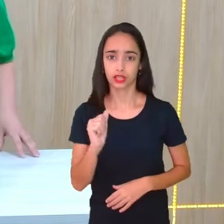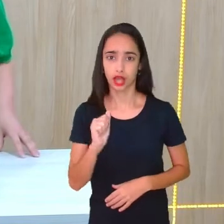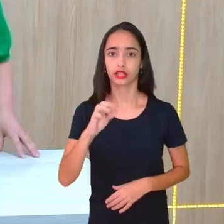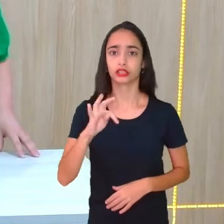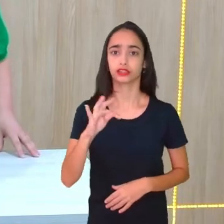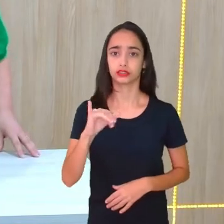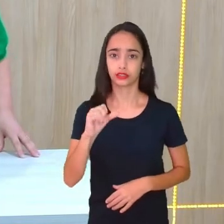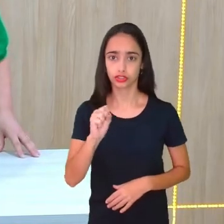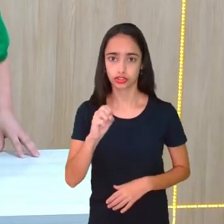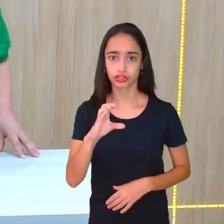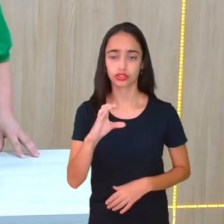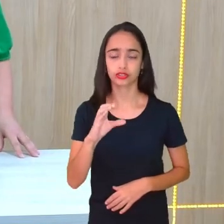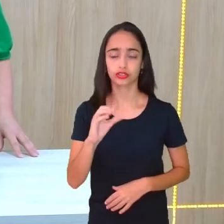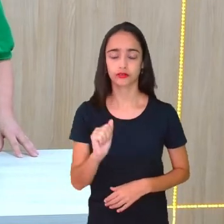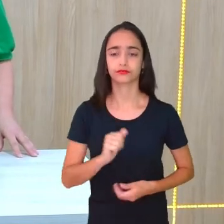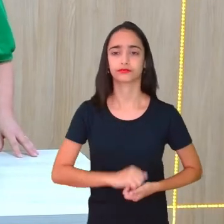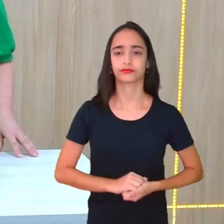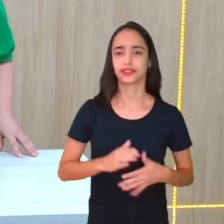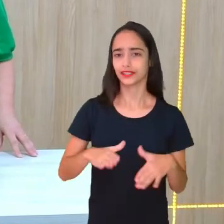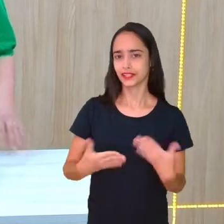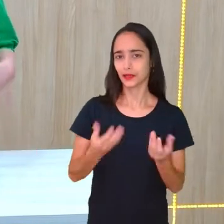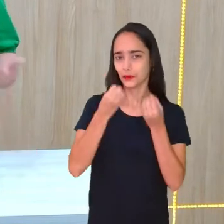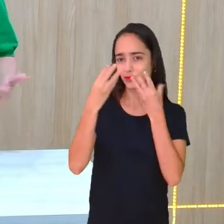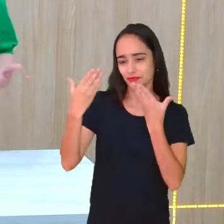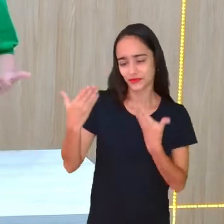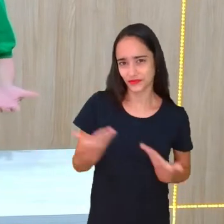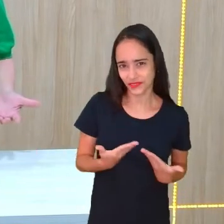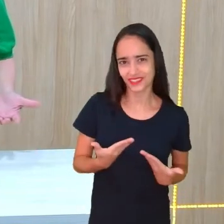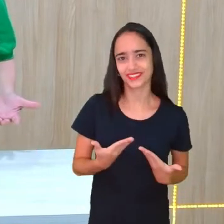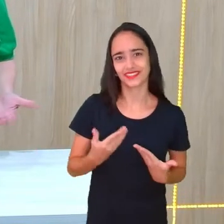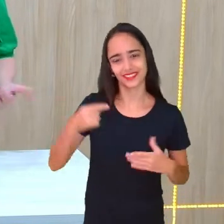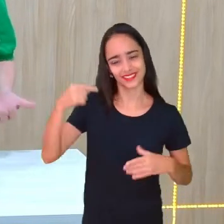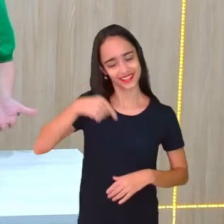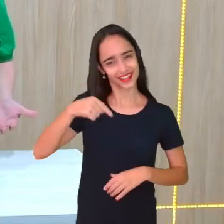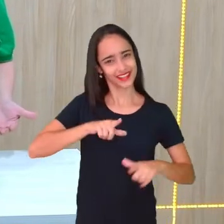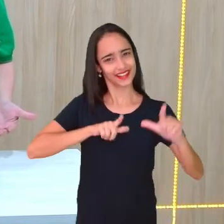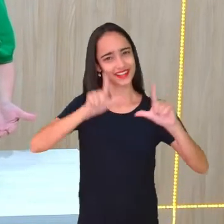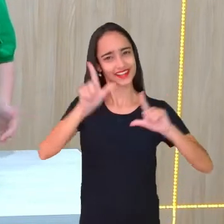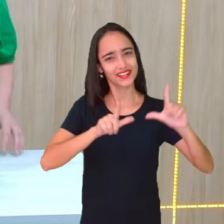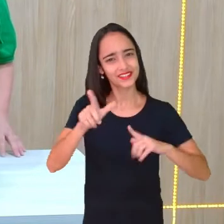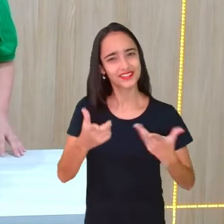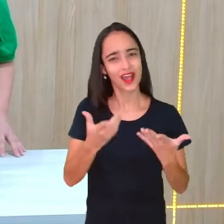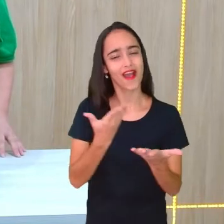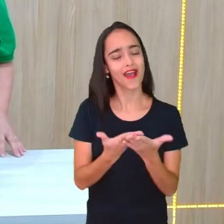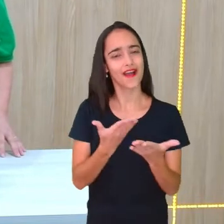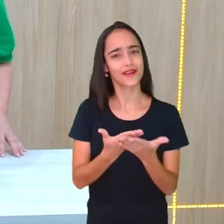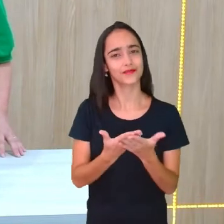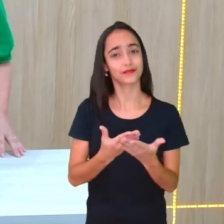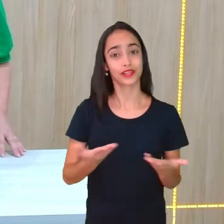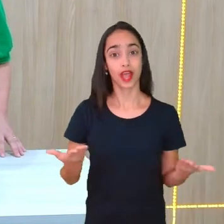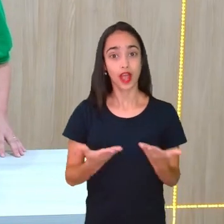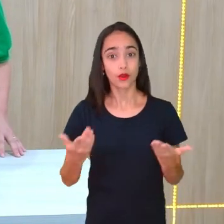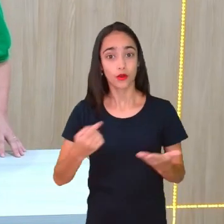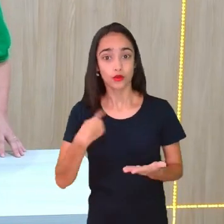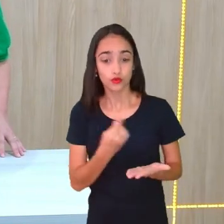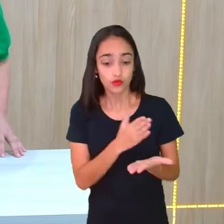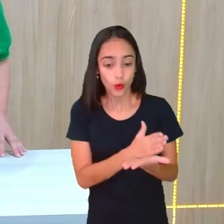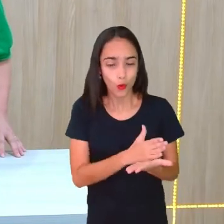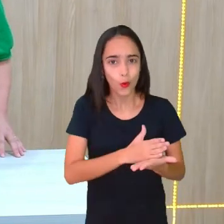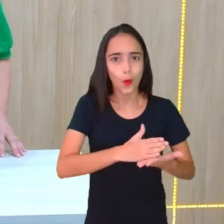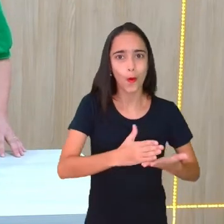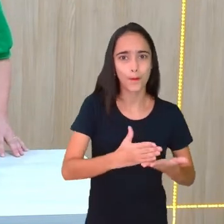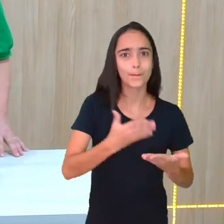sejam todos bem-vindos ao nosso canal e agora estamos iniciando nossa aula ao